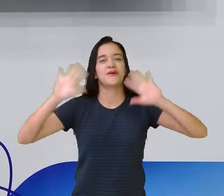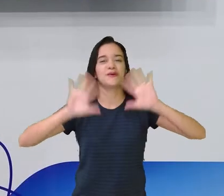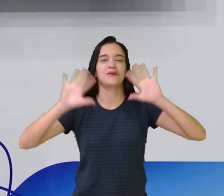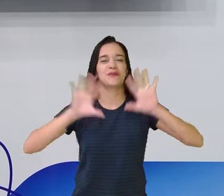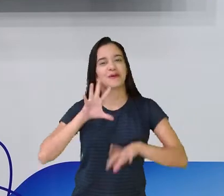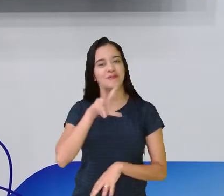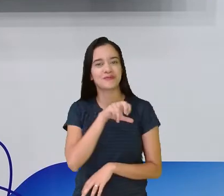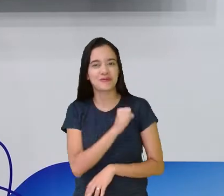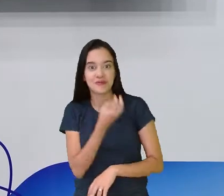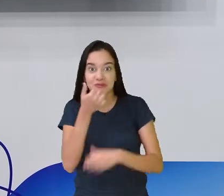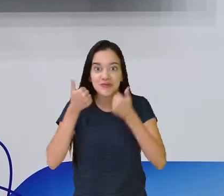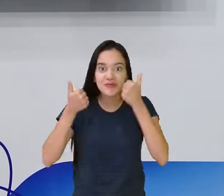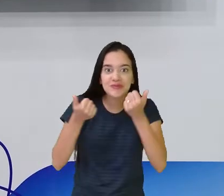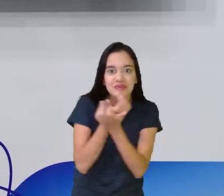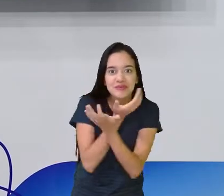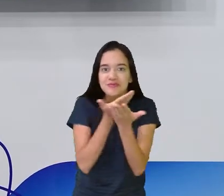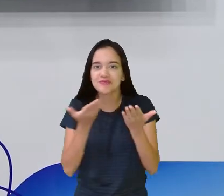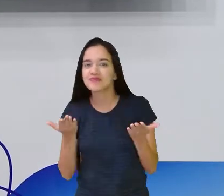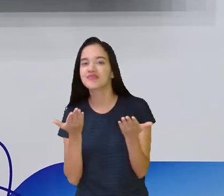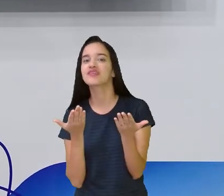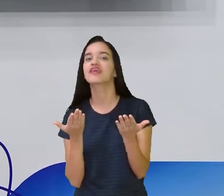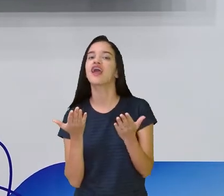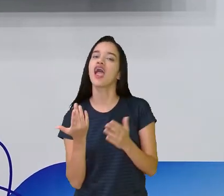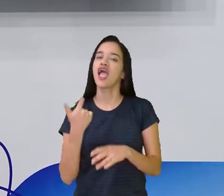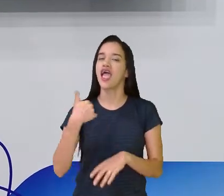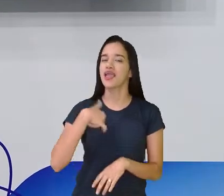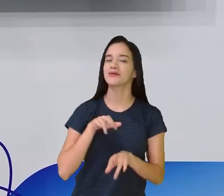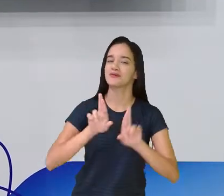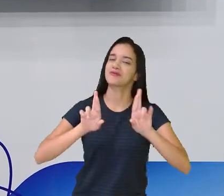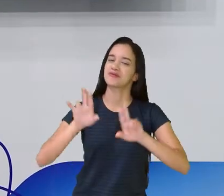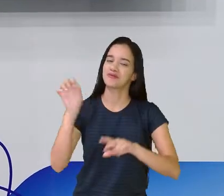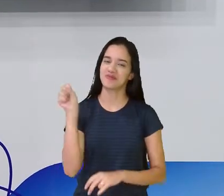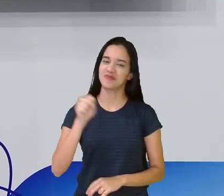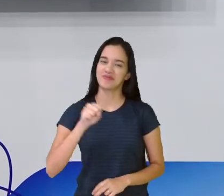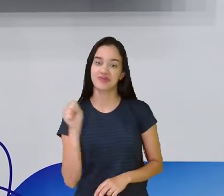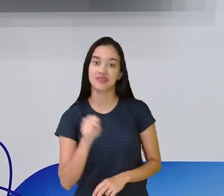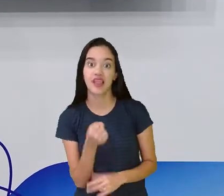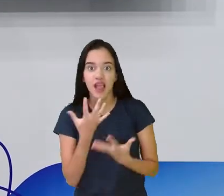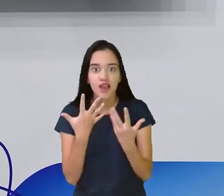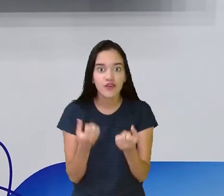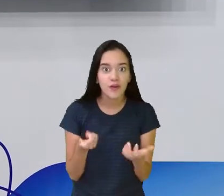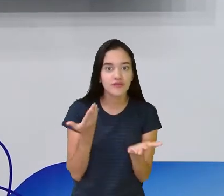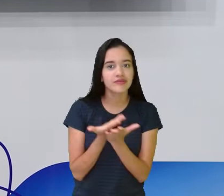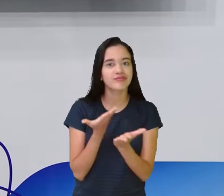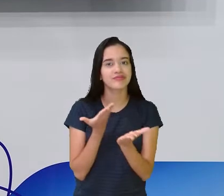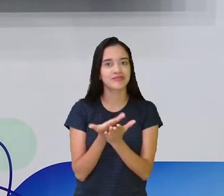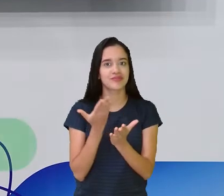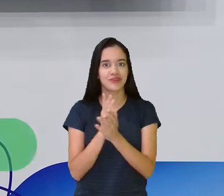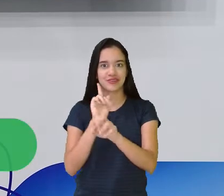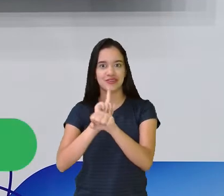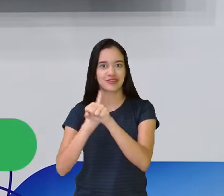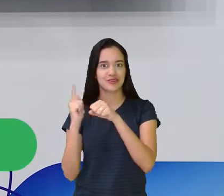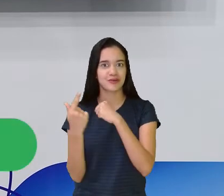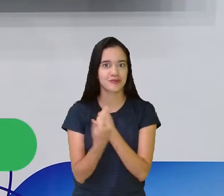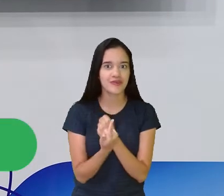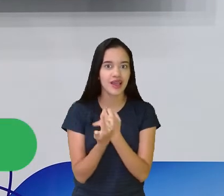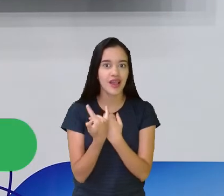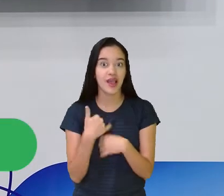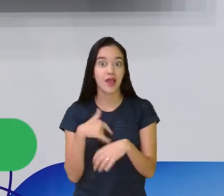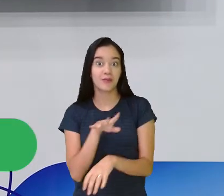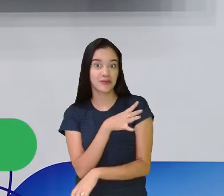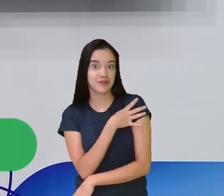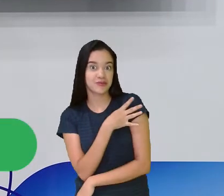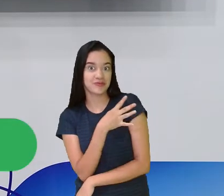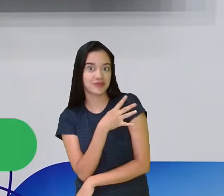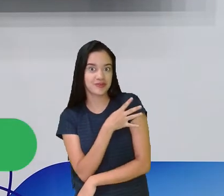Olá, meus amores, tudo bem com vocês? Eu espero que sim. Vamos hoje para mais uma aula de geografia para as turmas do